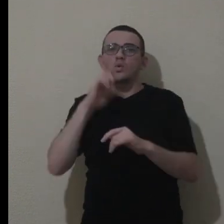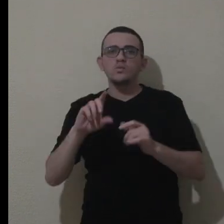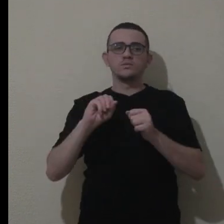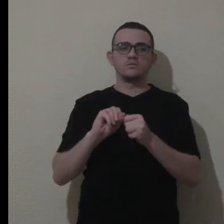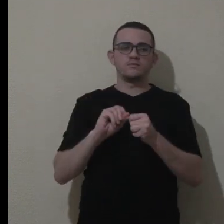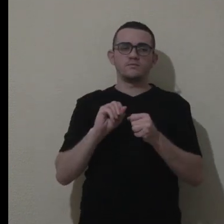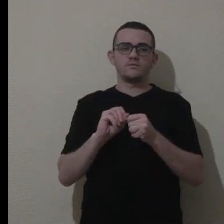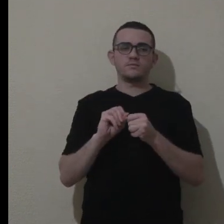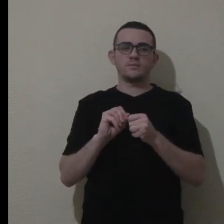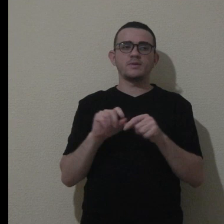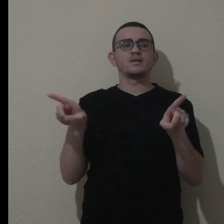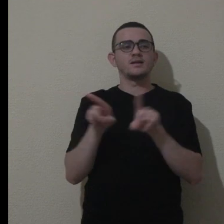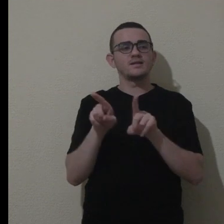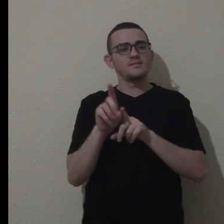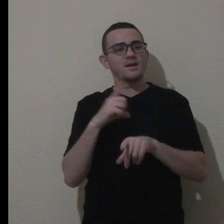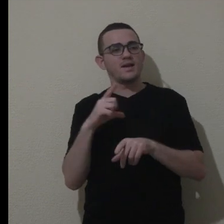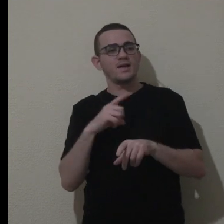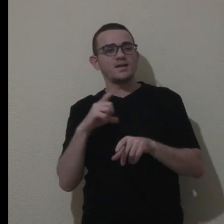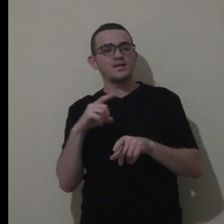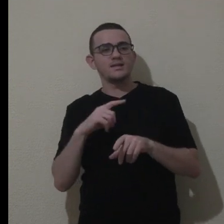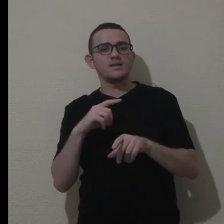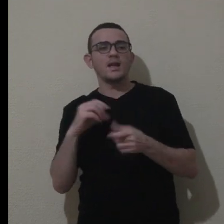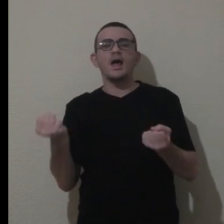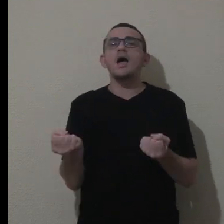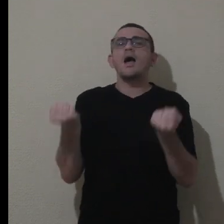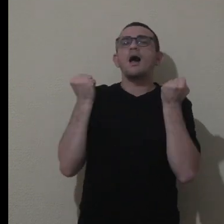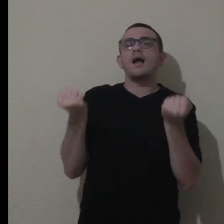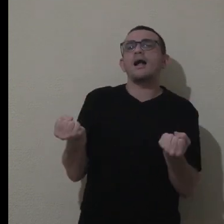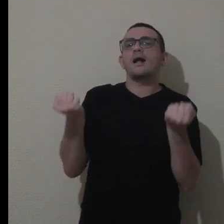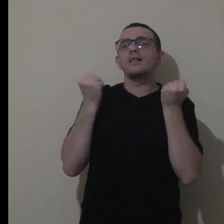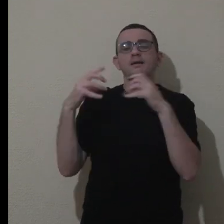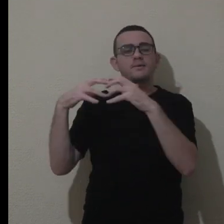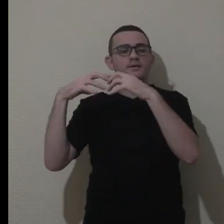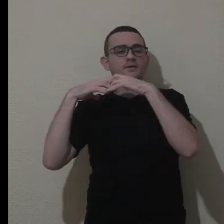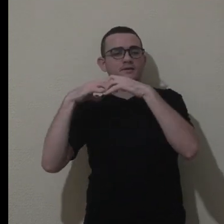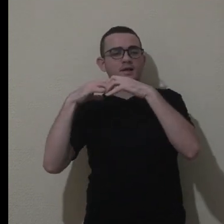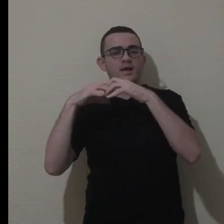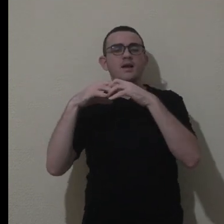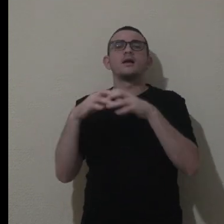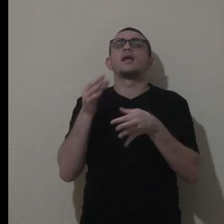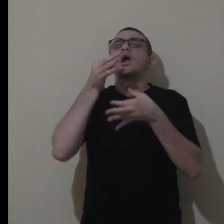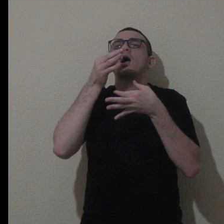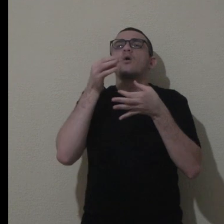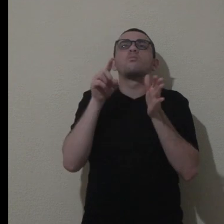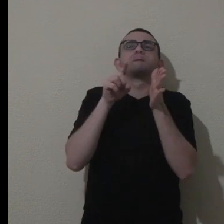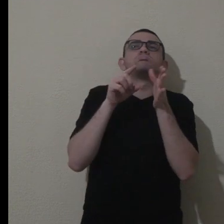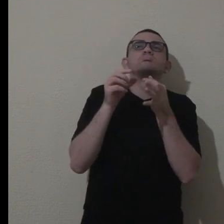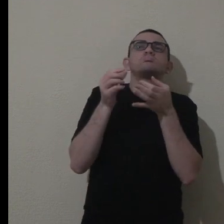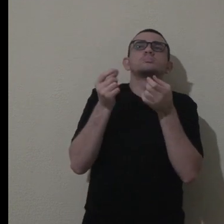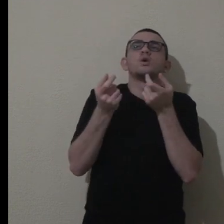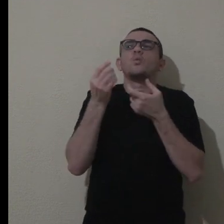ação. E tem, obviamente, a academia do cérebro, né? Então, tem umas dicas que a gente sempre dá,